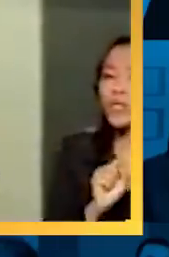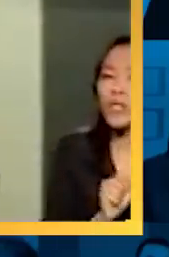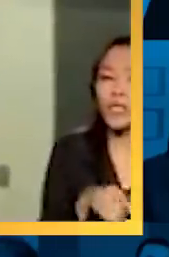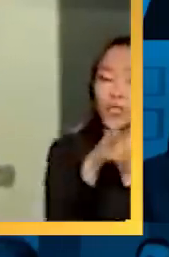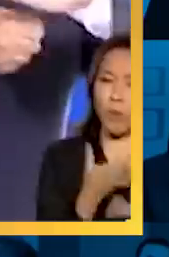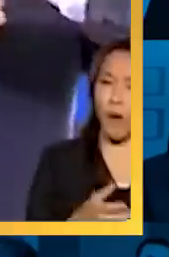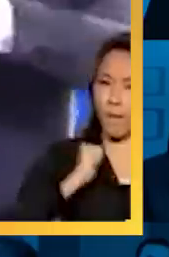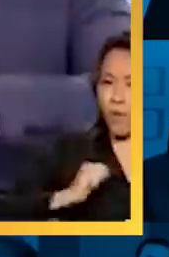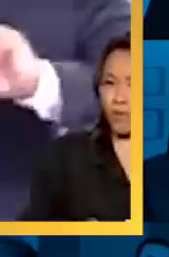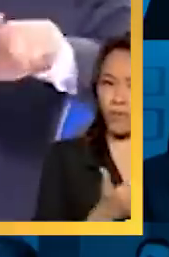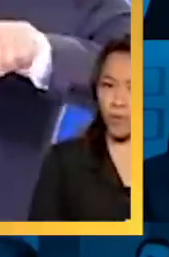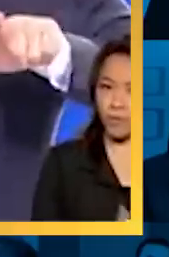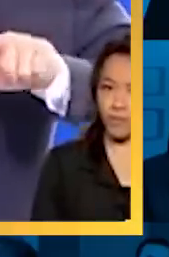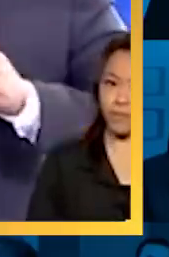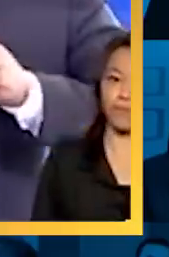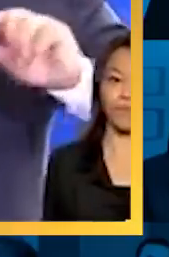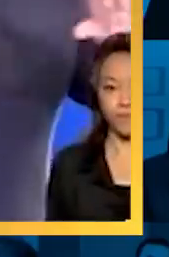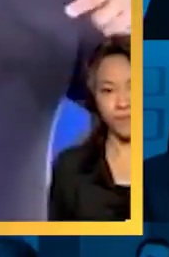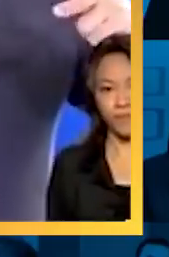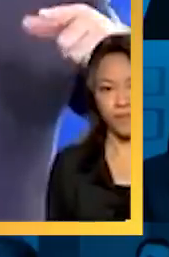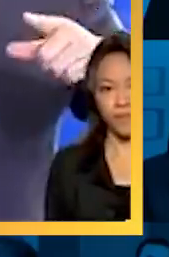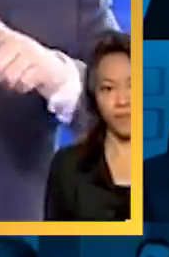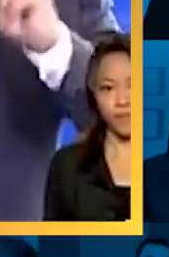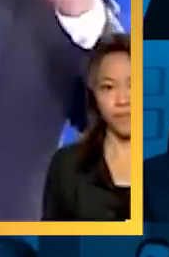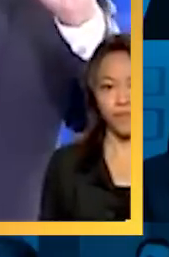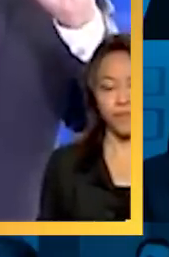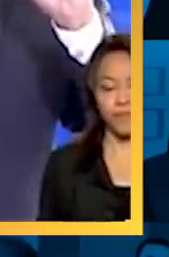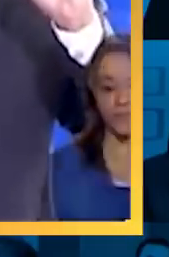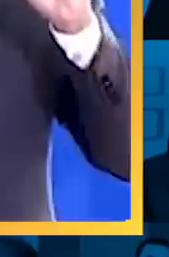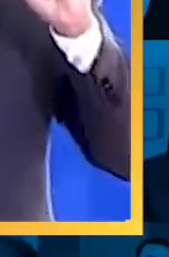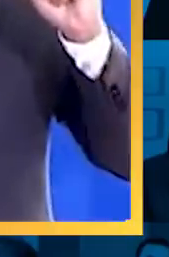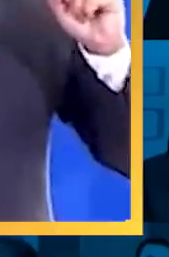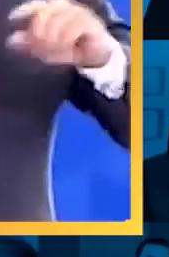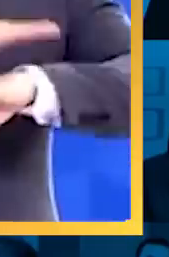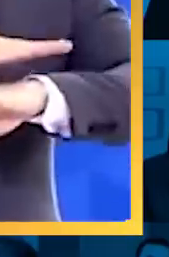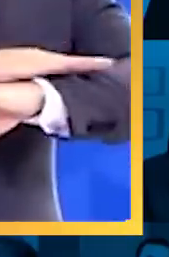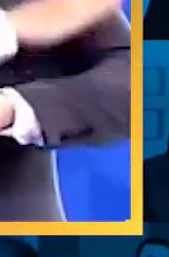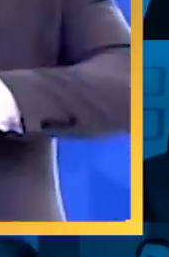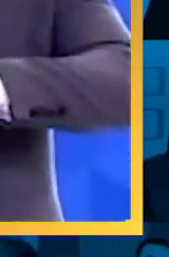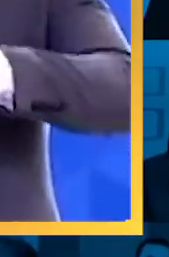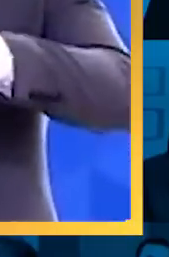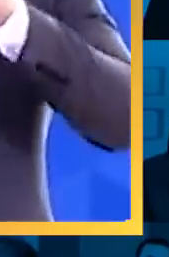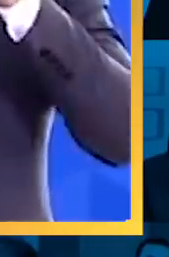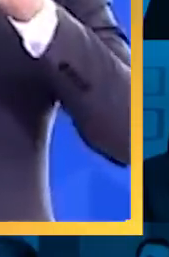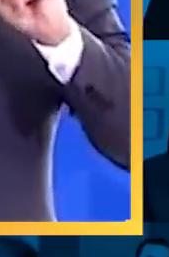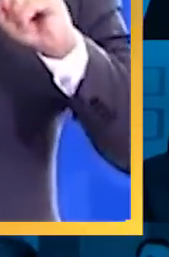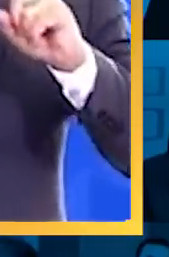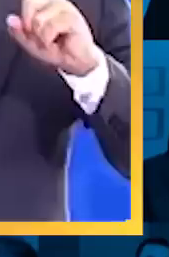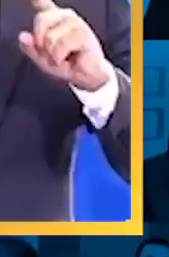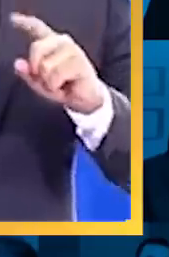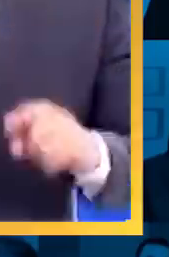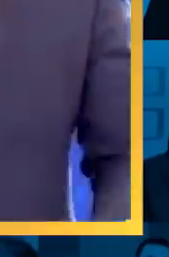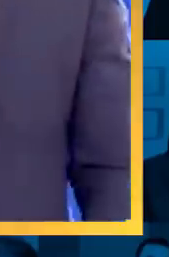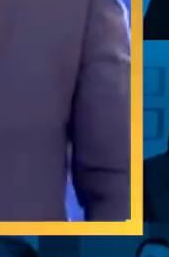Qualificação. Eles vão trabalhar meio turno, vão receber uma bolsa de meio salário mínimo, vão receber o Vale